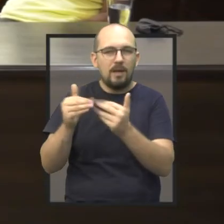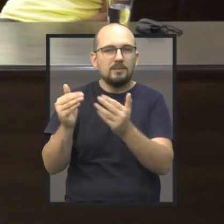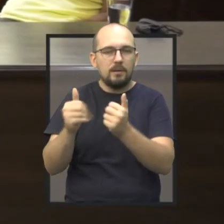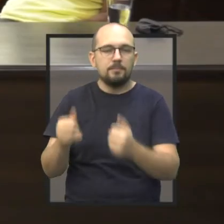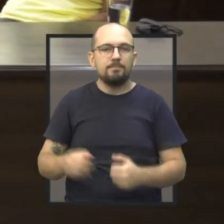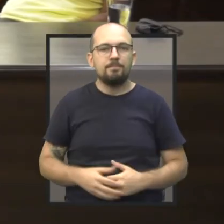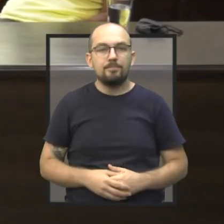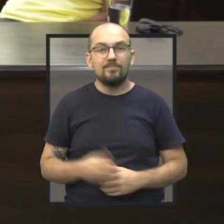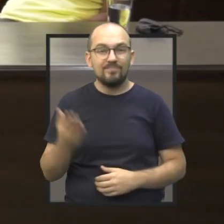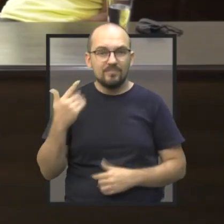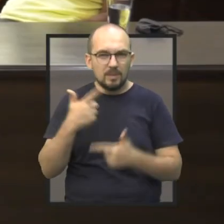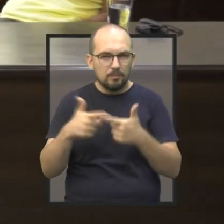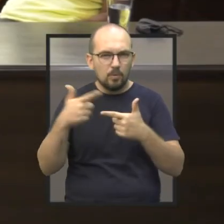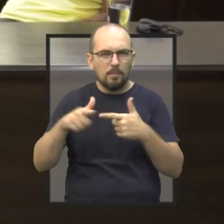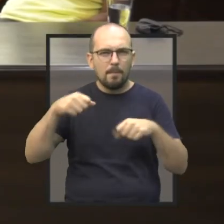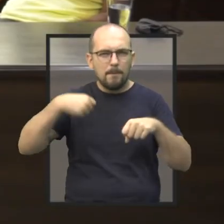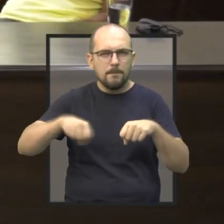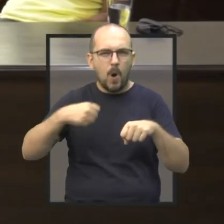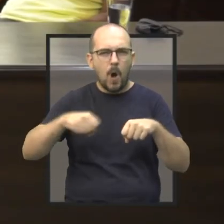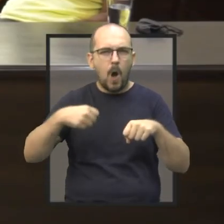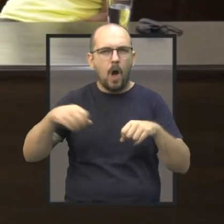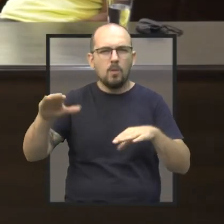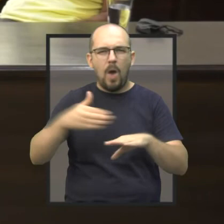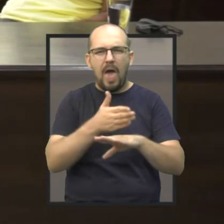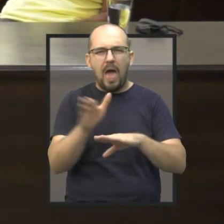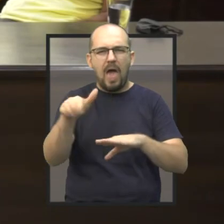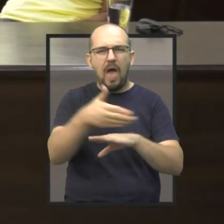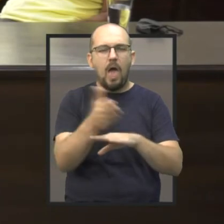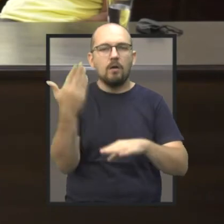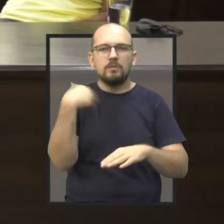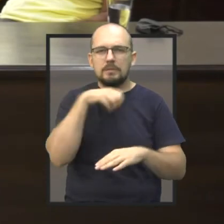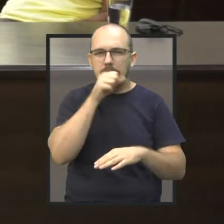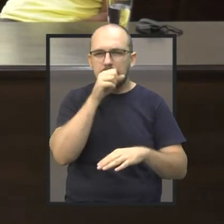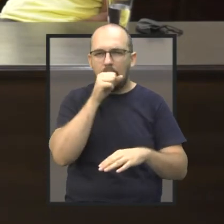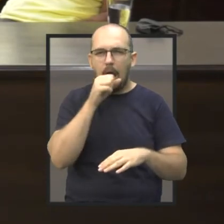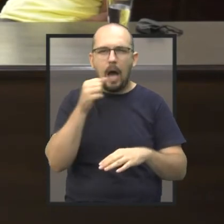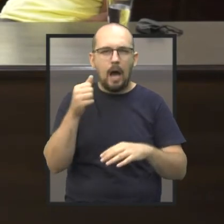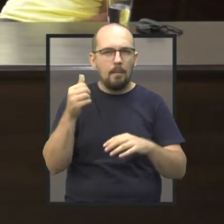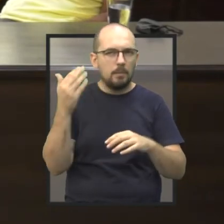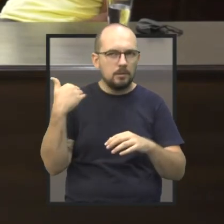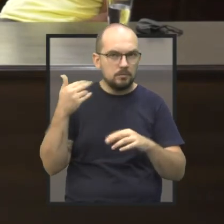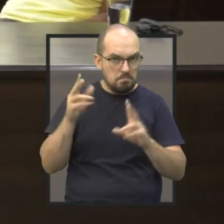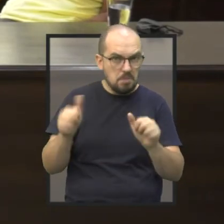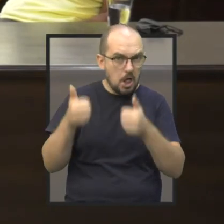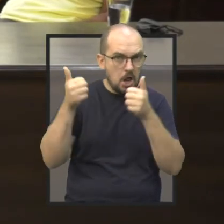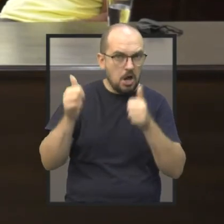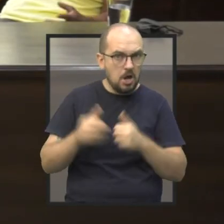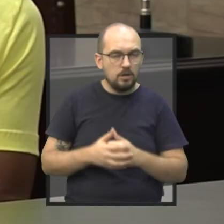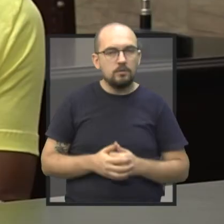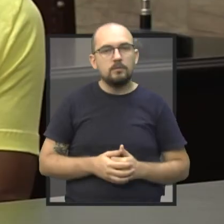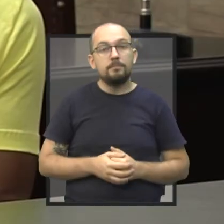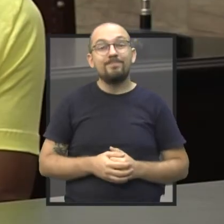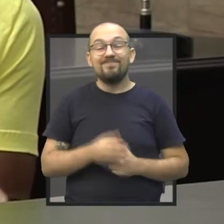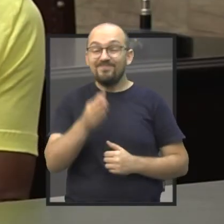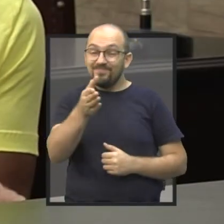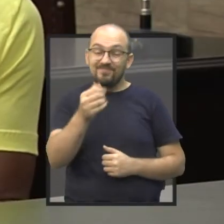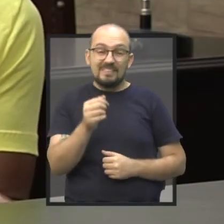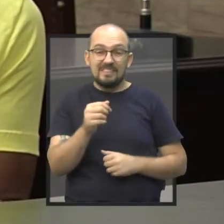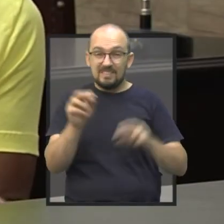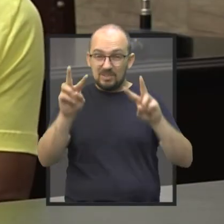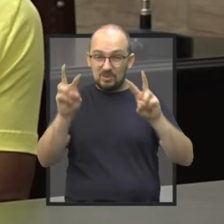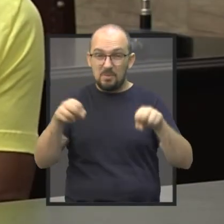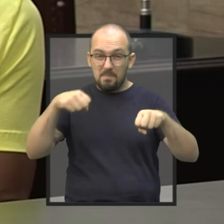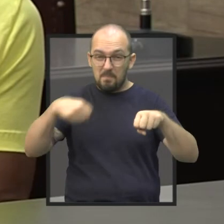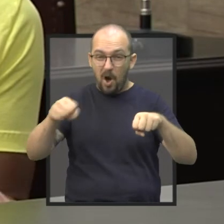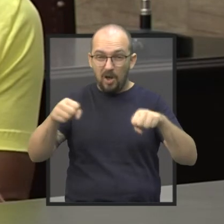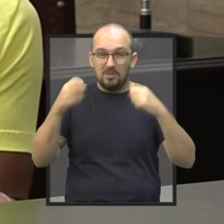Aquele problema com motociclistas aos finais de semana, melhorou a situação? Que nem eu falo, a respeito dessa